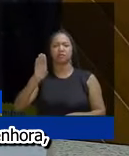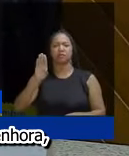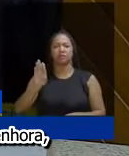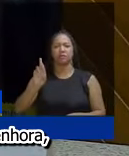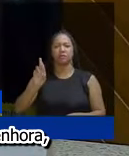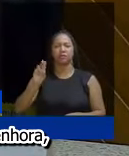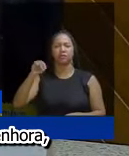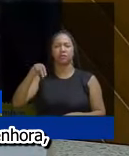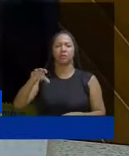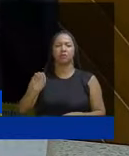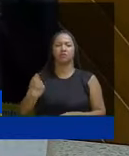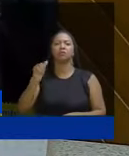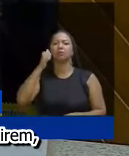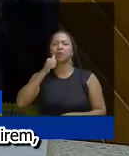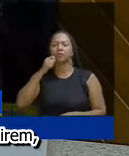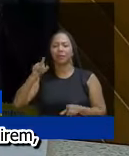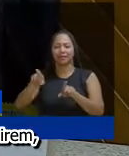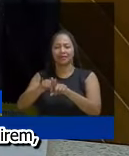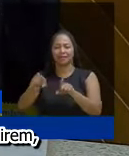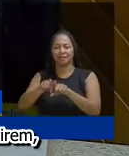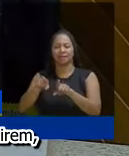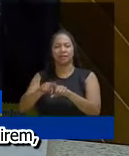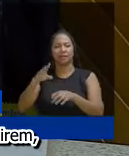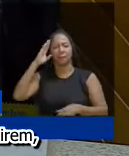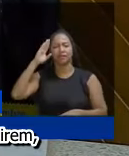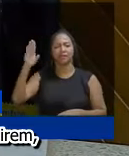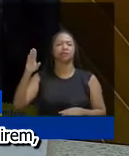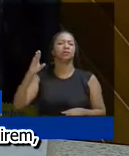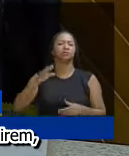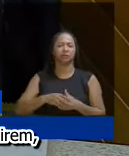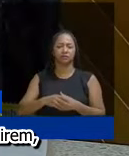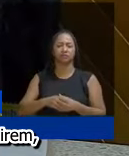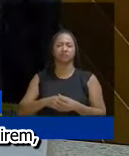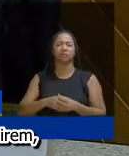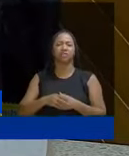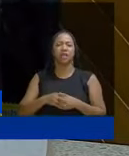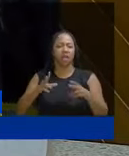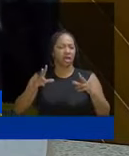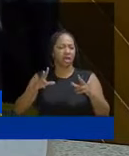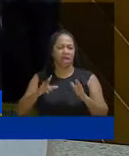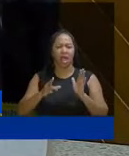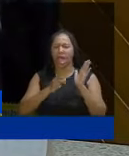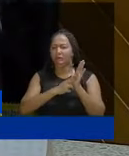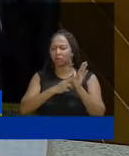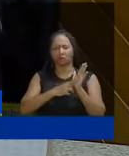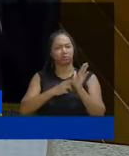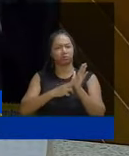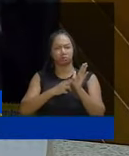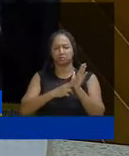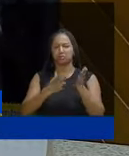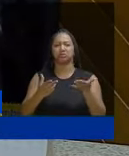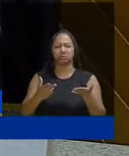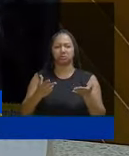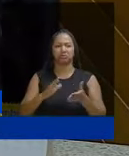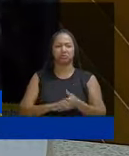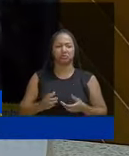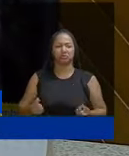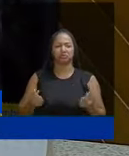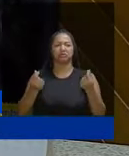Rezende, também da outra senhora, principalmente quando se considera que, ao assumirem, encontraram saldo